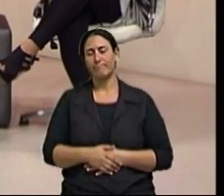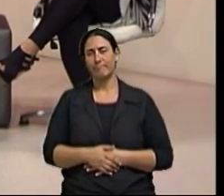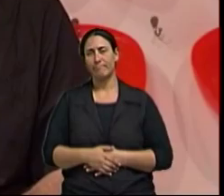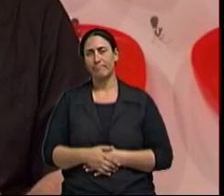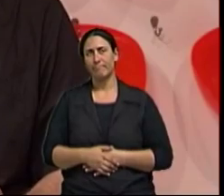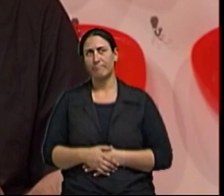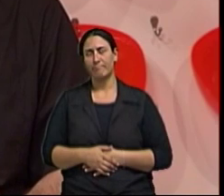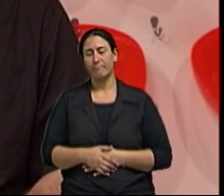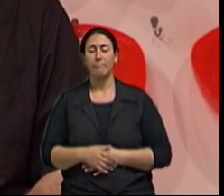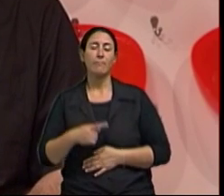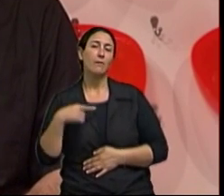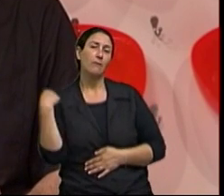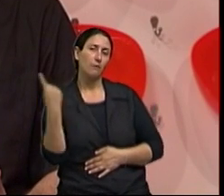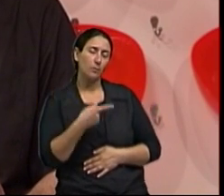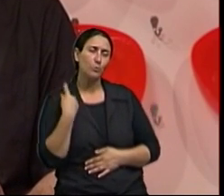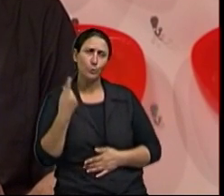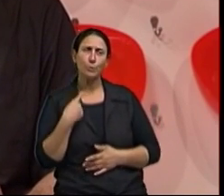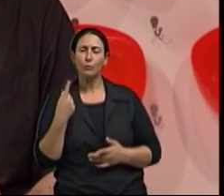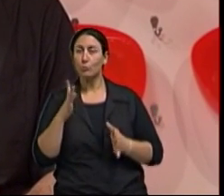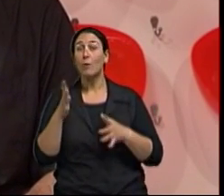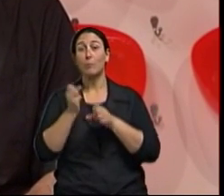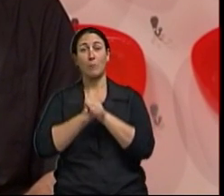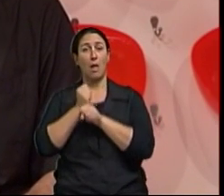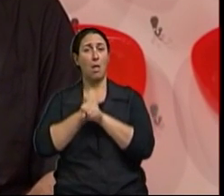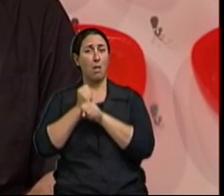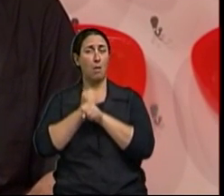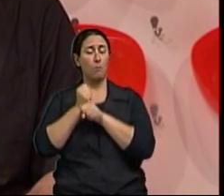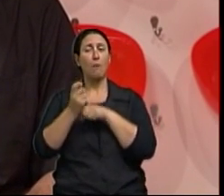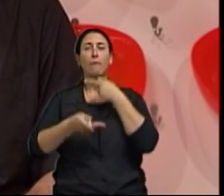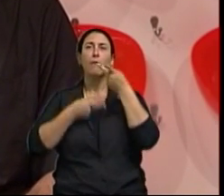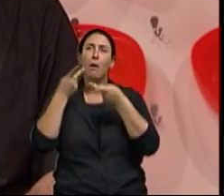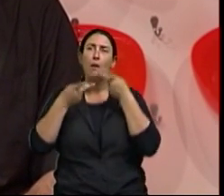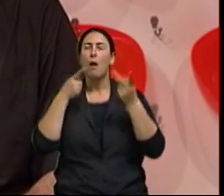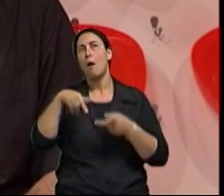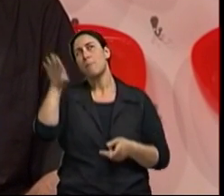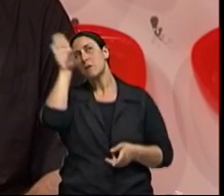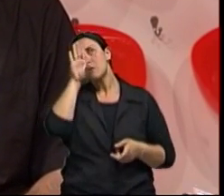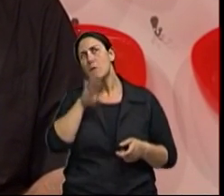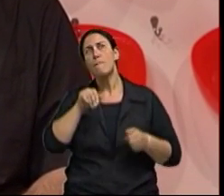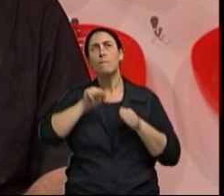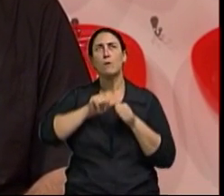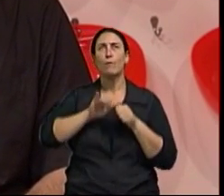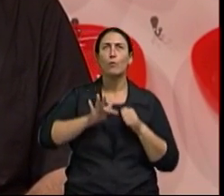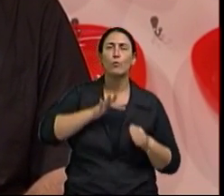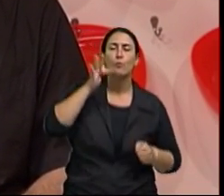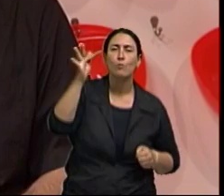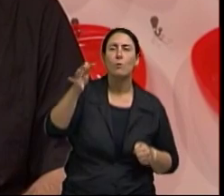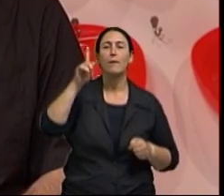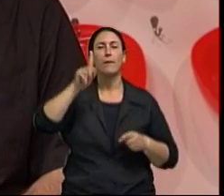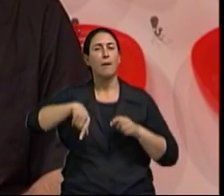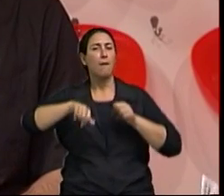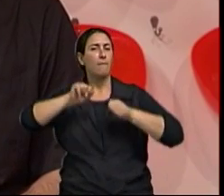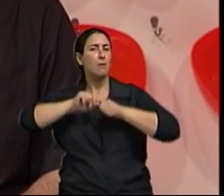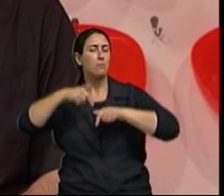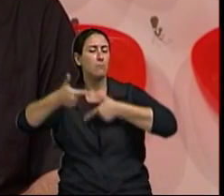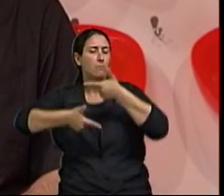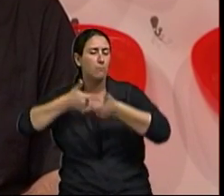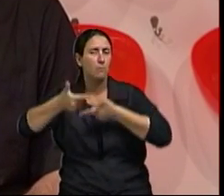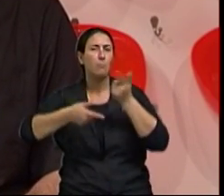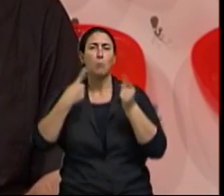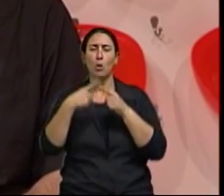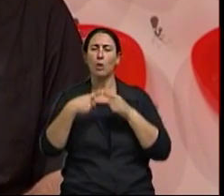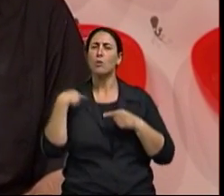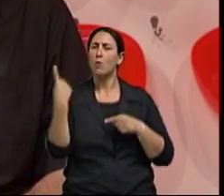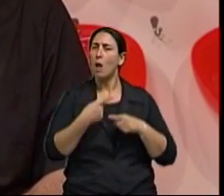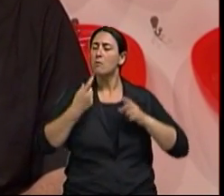A gente passou muitas décadas no Brasil falando que o Brasil é um país do futuro, né? Exato. Que as gerações que a gente tá